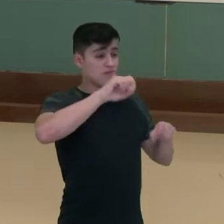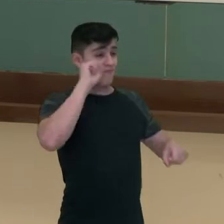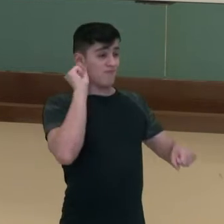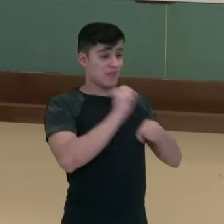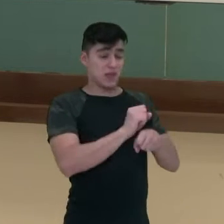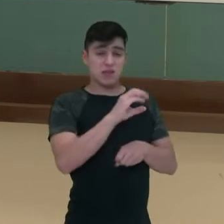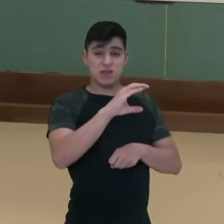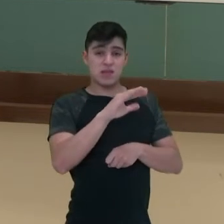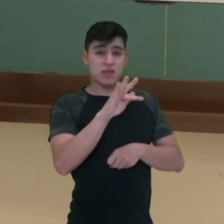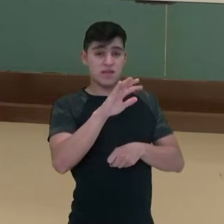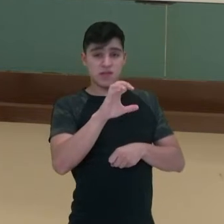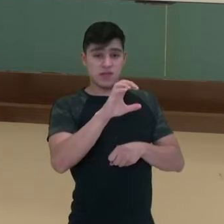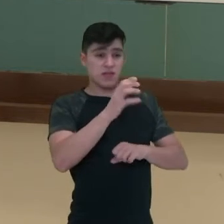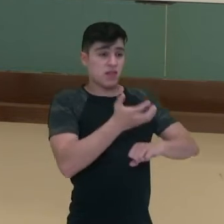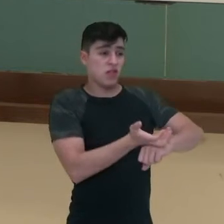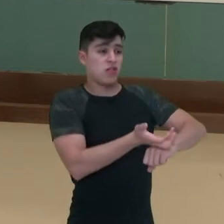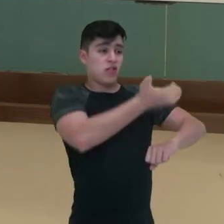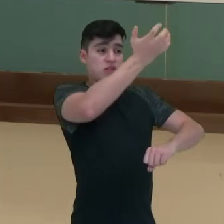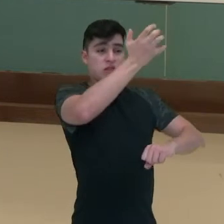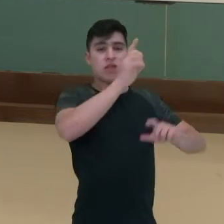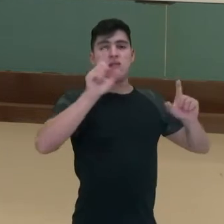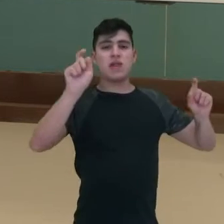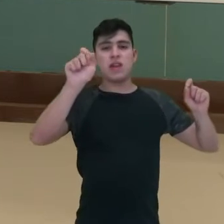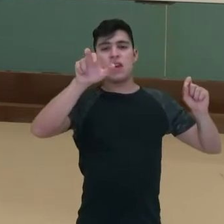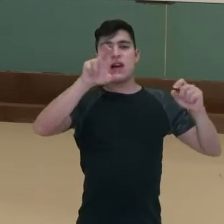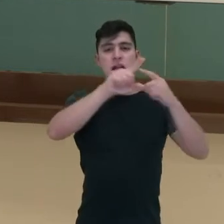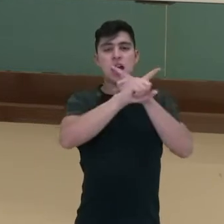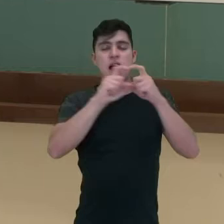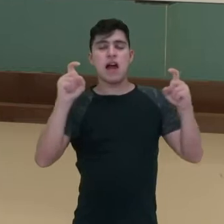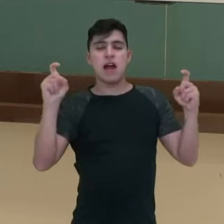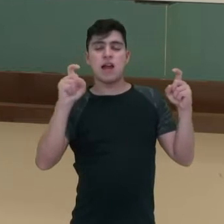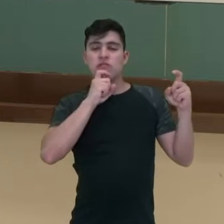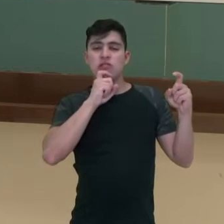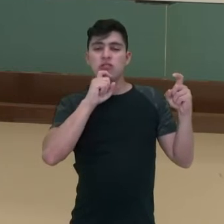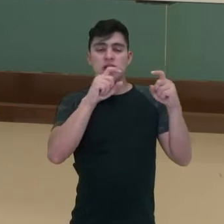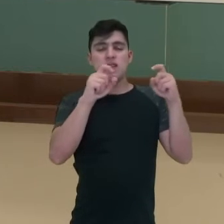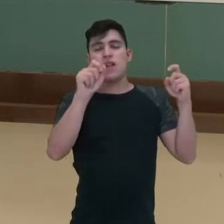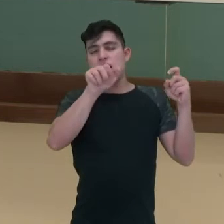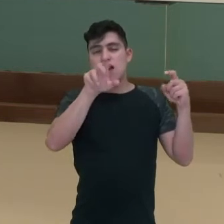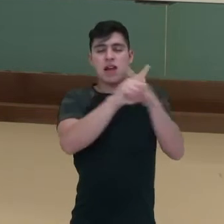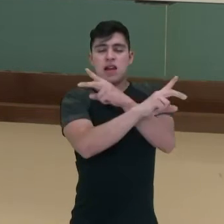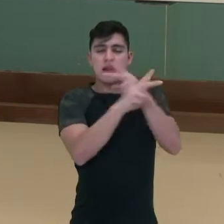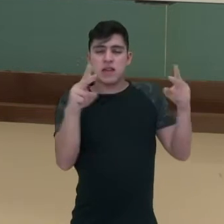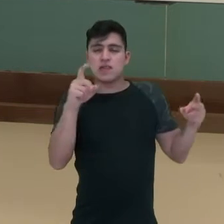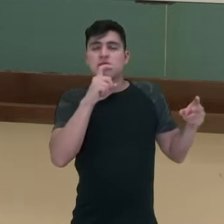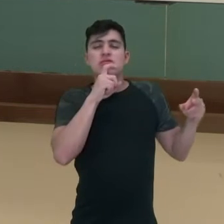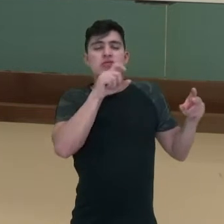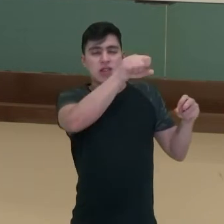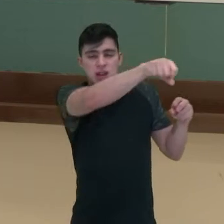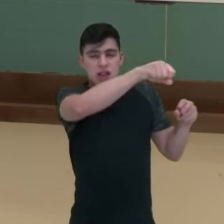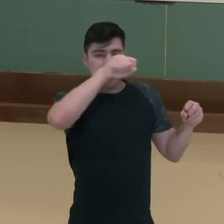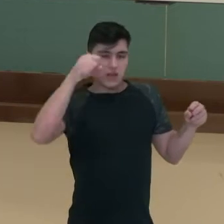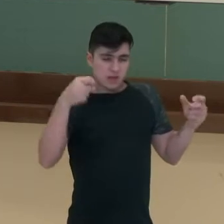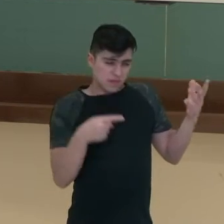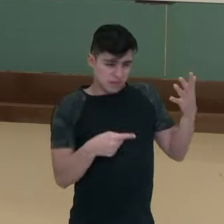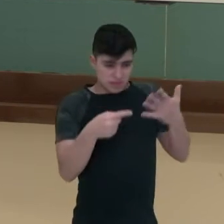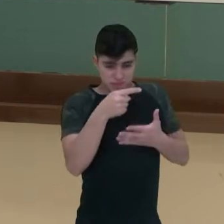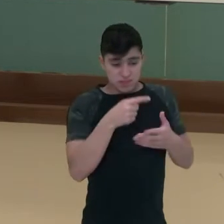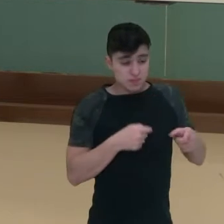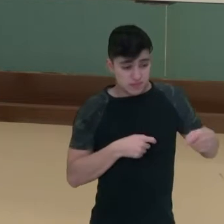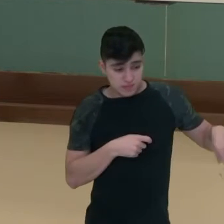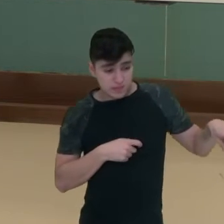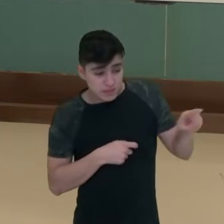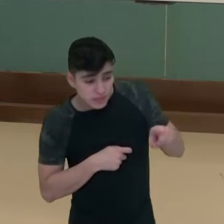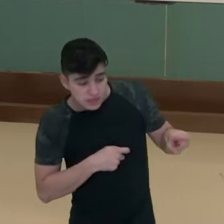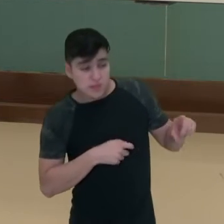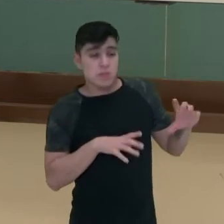CFCs, gases de ar-condicionado, de geladeira, por exemplo, Então, a emissão desses